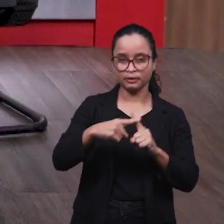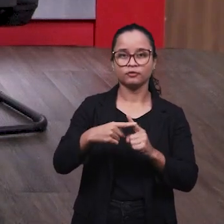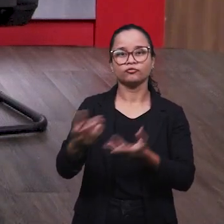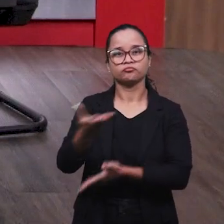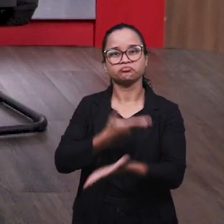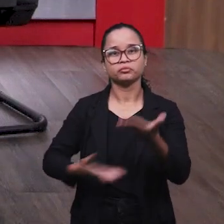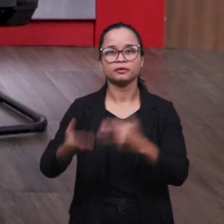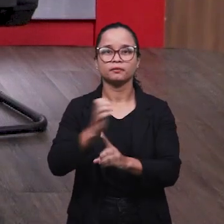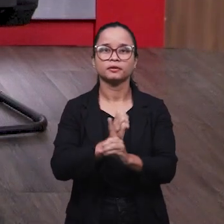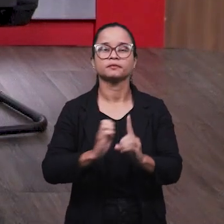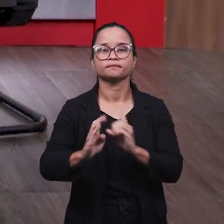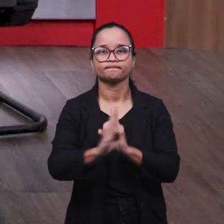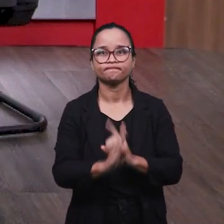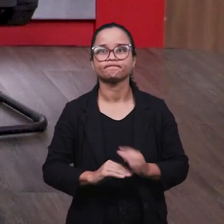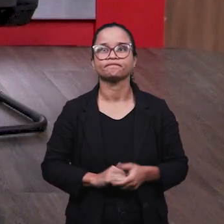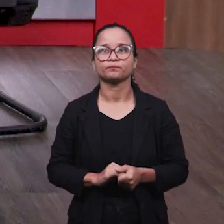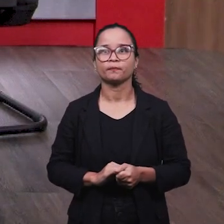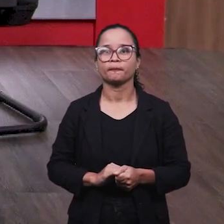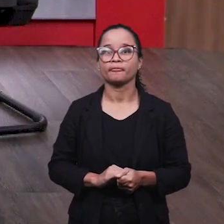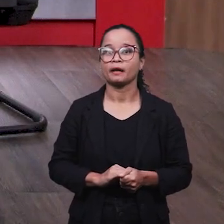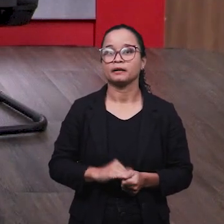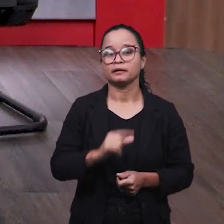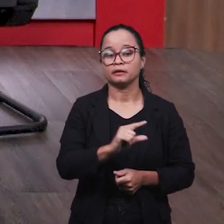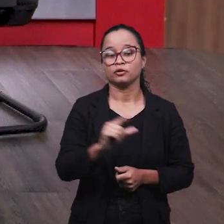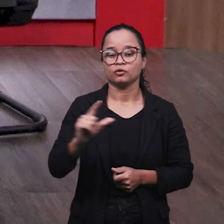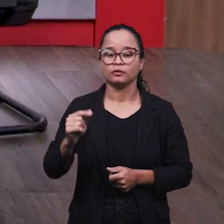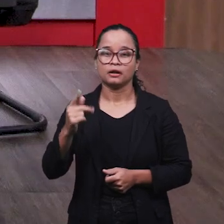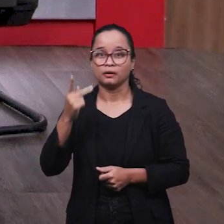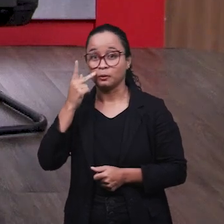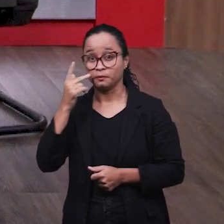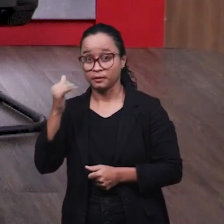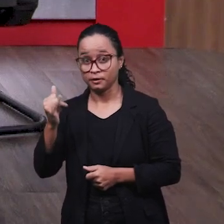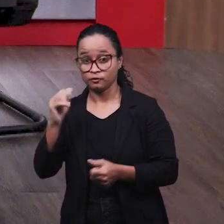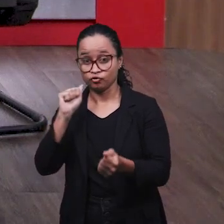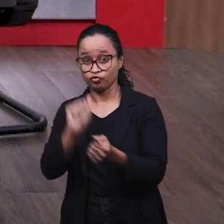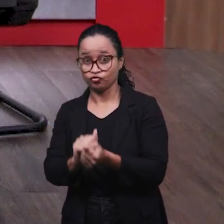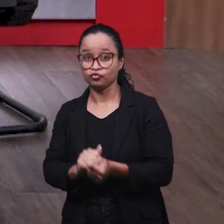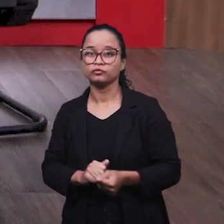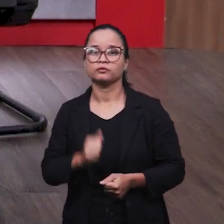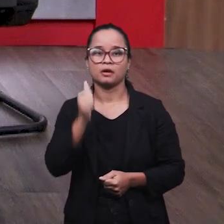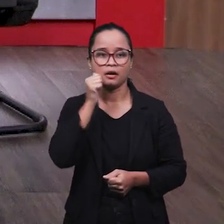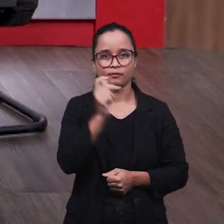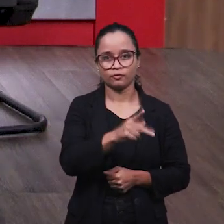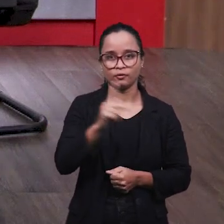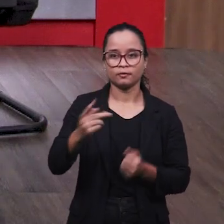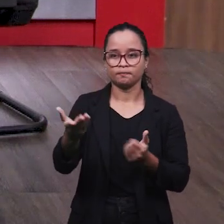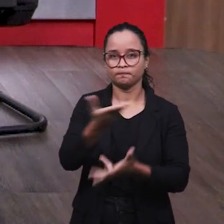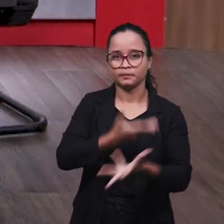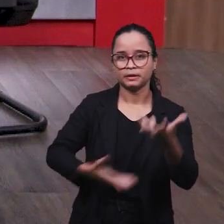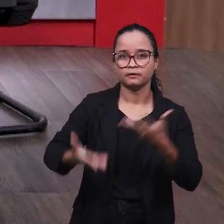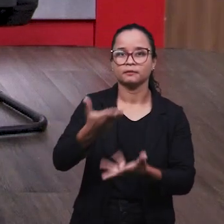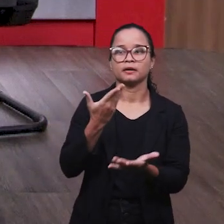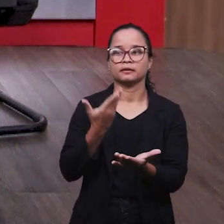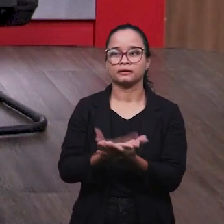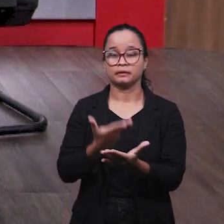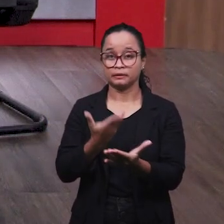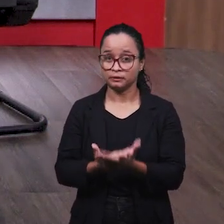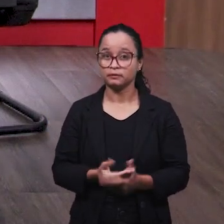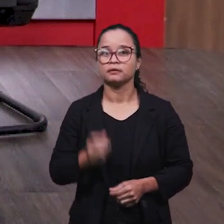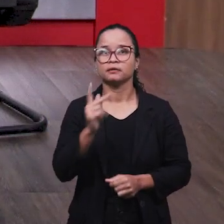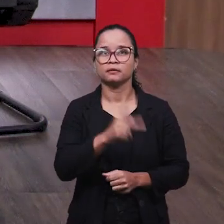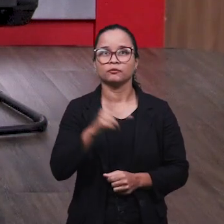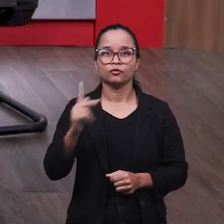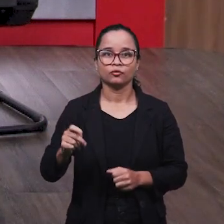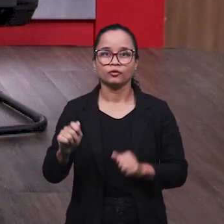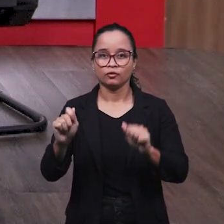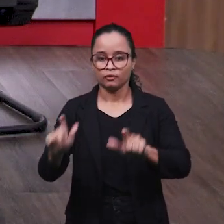bíblica. Ele saiu da presença do pai e foi lá, ficou junto com a professora para participar da aula. A professora fez um